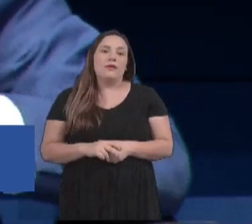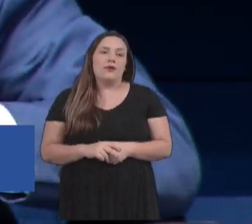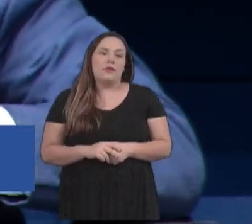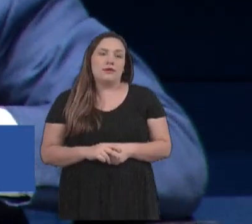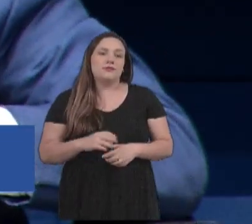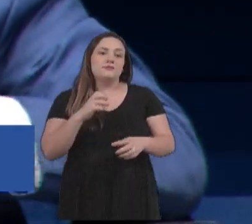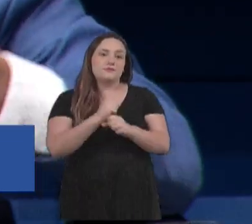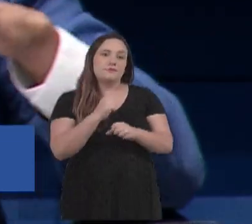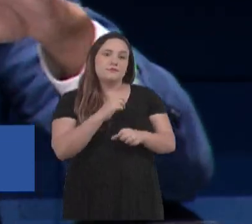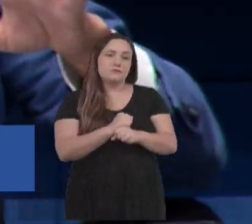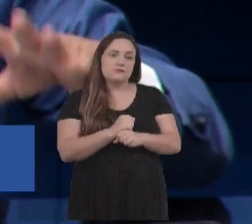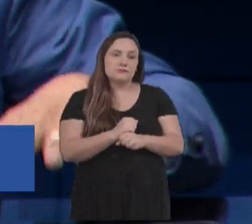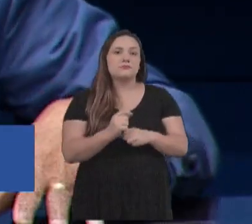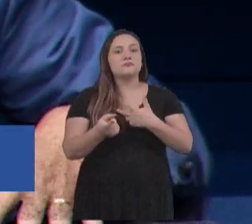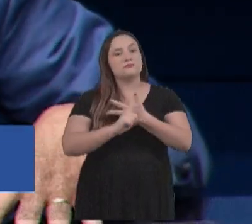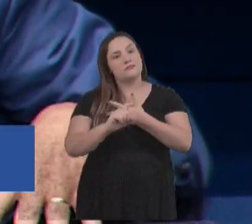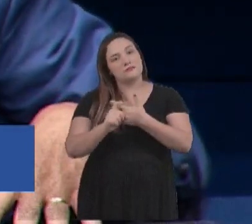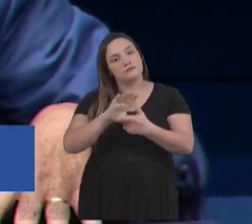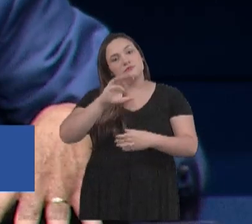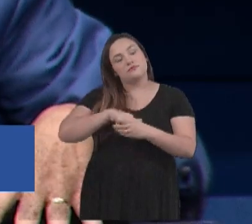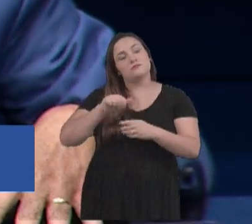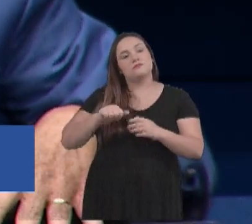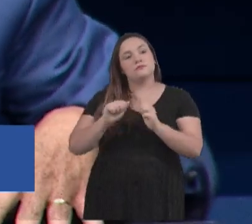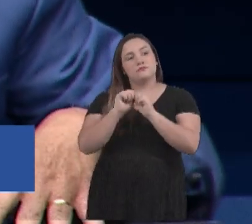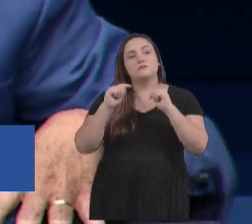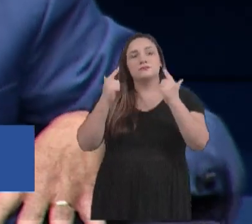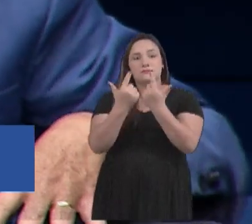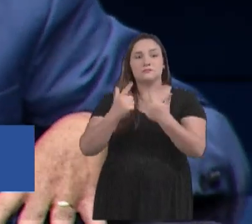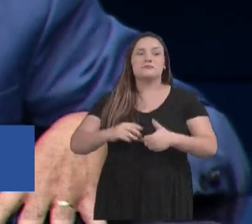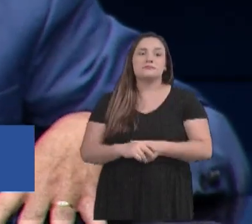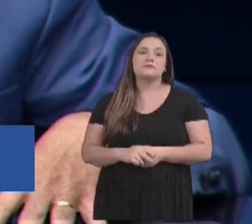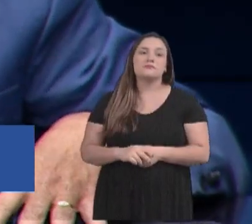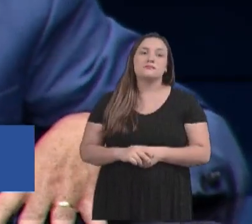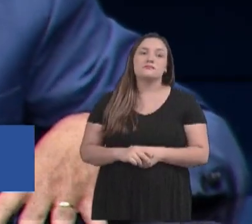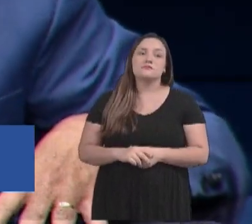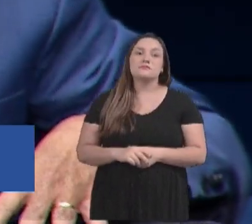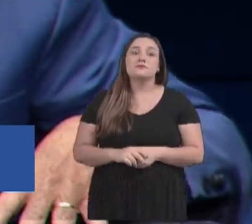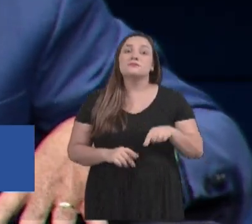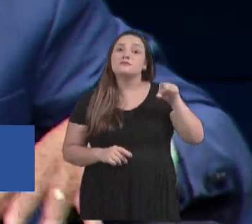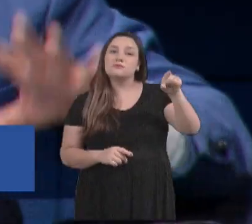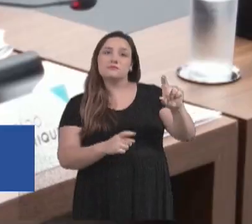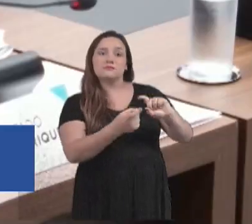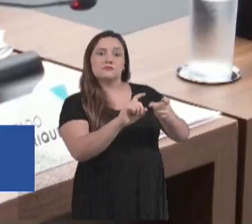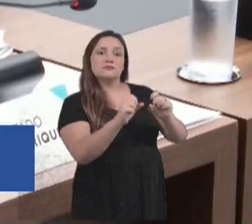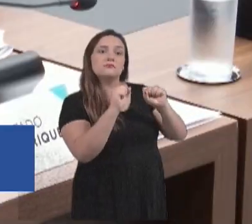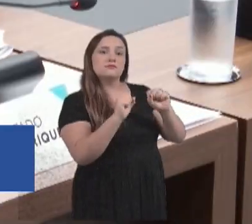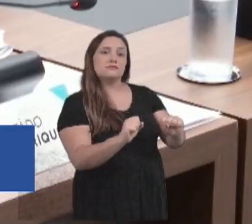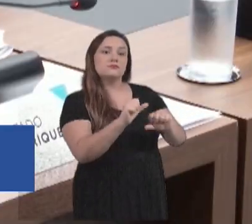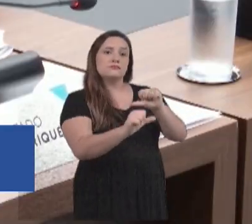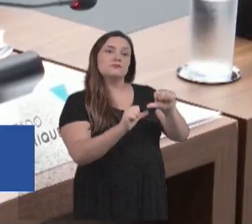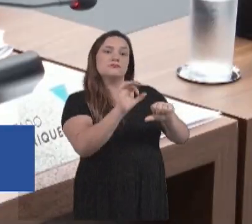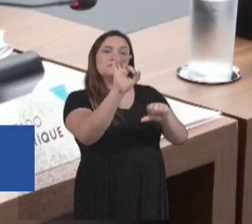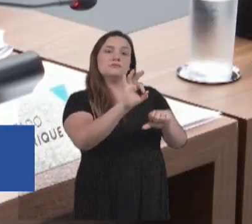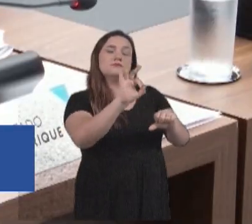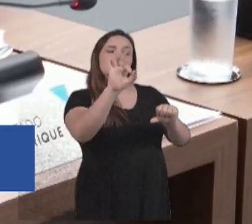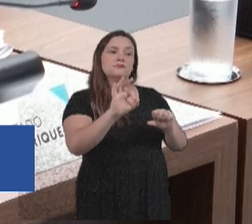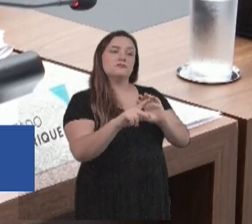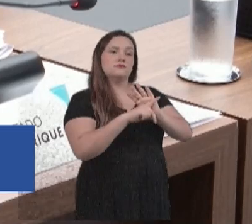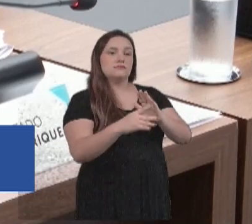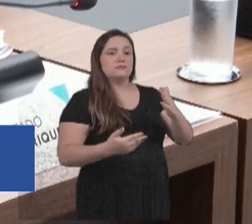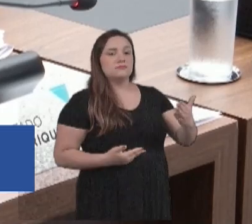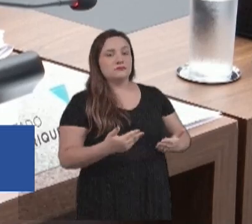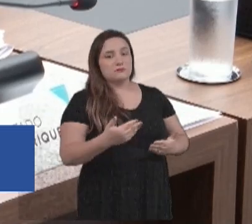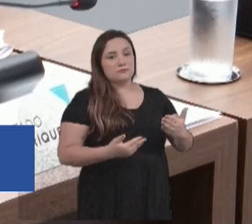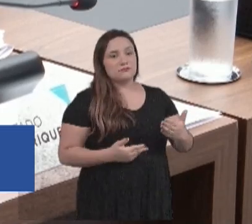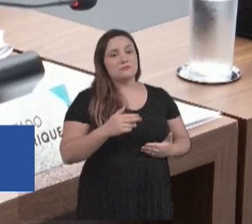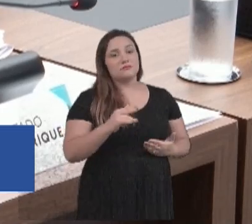cálculo, iniciativa do Executivo, vota na Assembleia. A Assembleia pode mudar lá a contribuição do servidor. Então, deixar isso bem claro. Ficou a dúvida